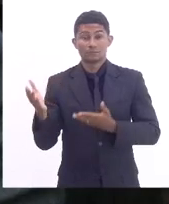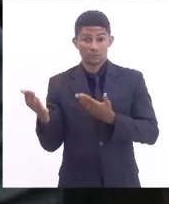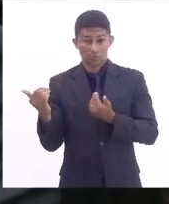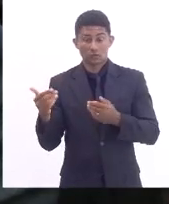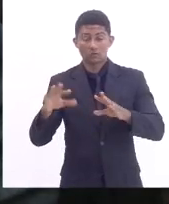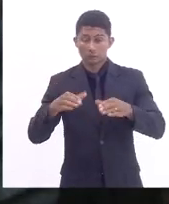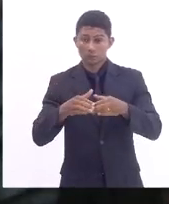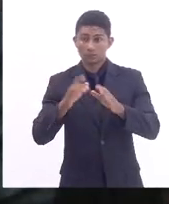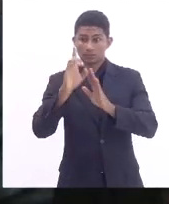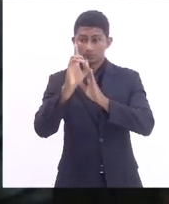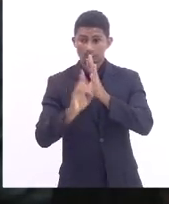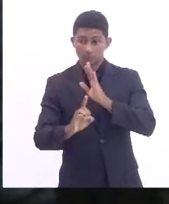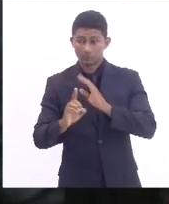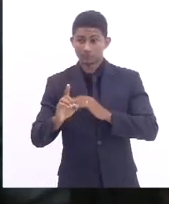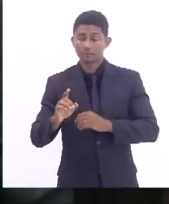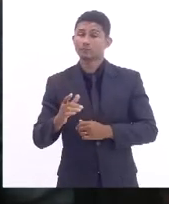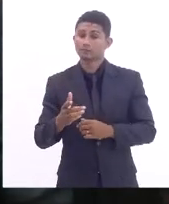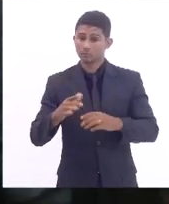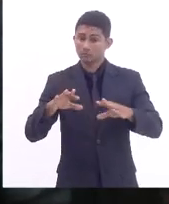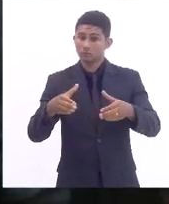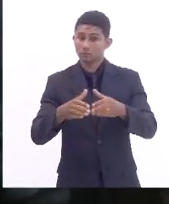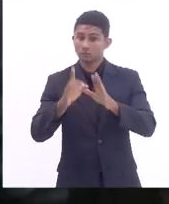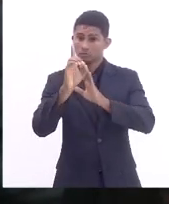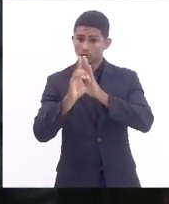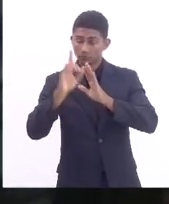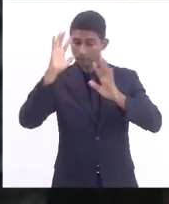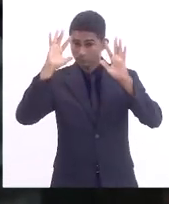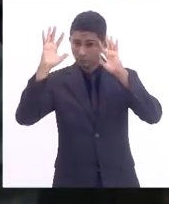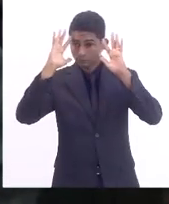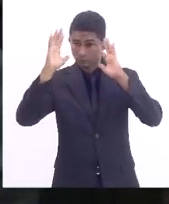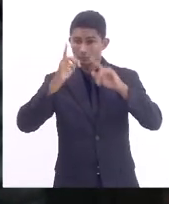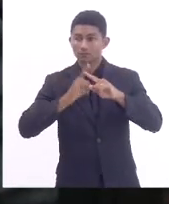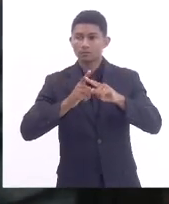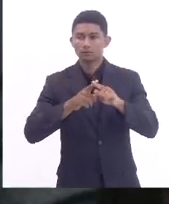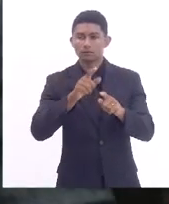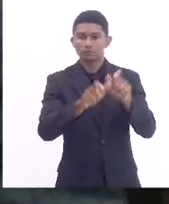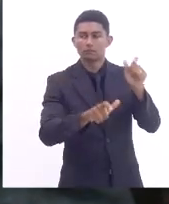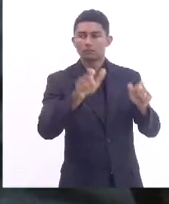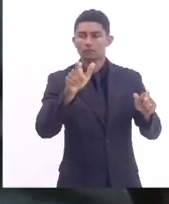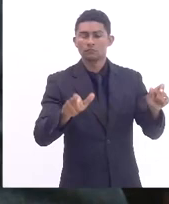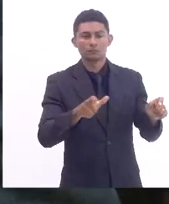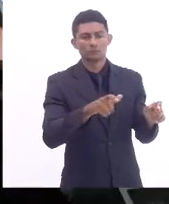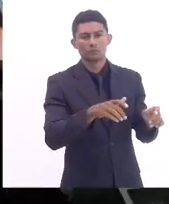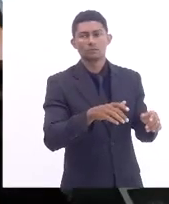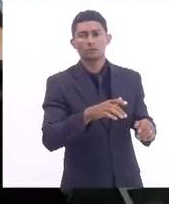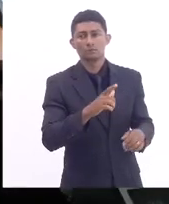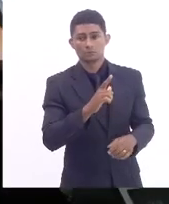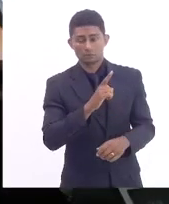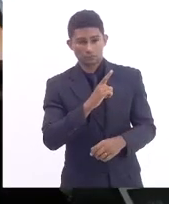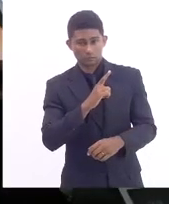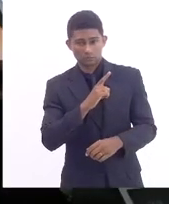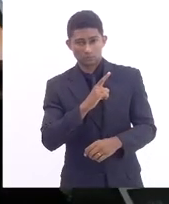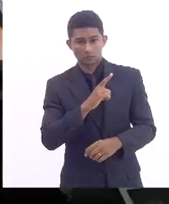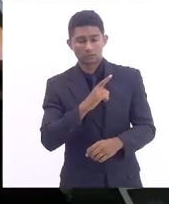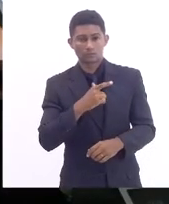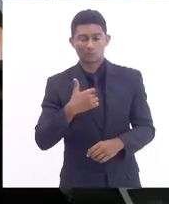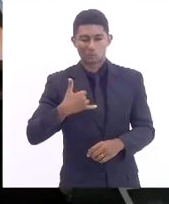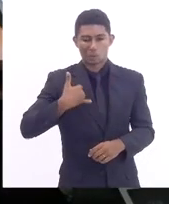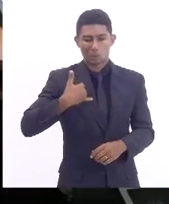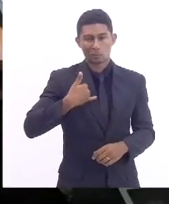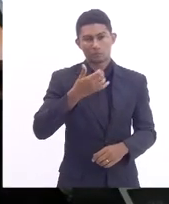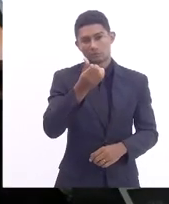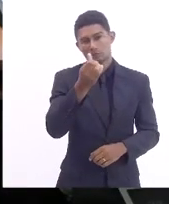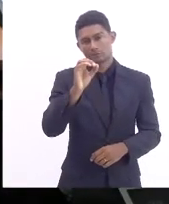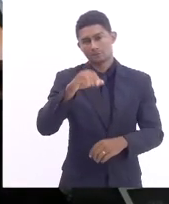diretoria é uma coisa que ele tem que pensar né porque os técnicos são veterano atleta sob quatro tem mais de